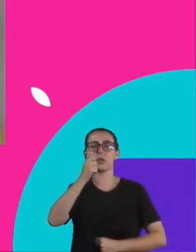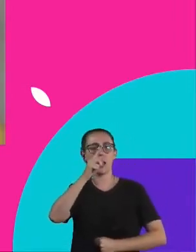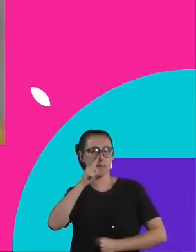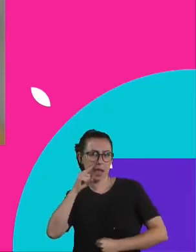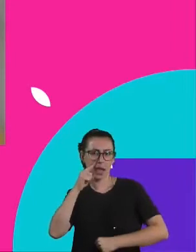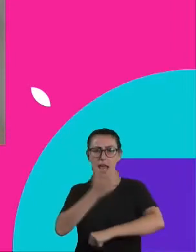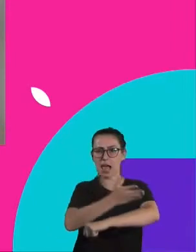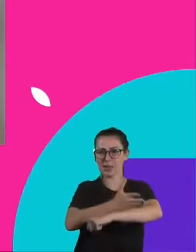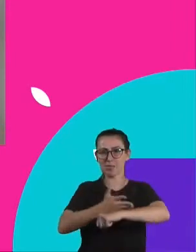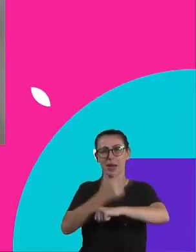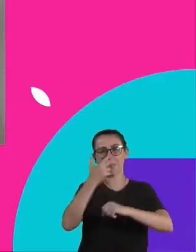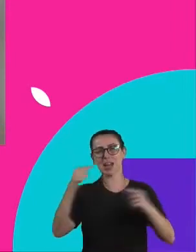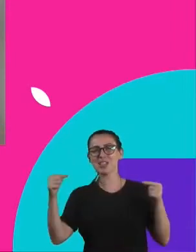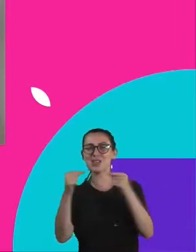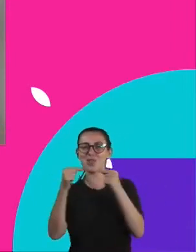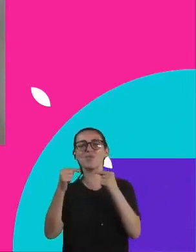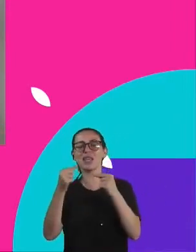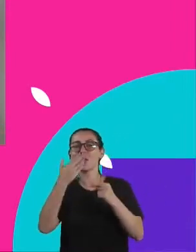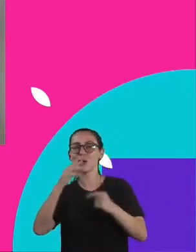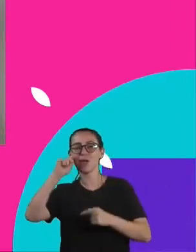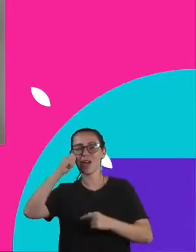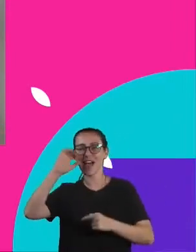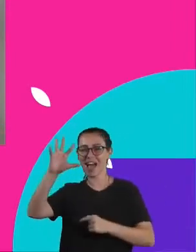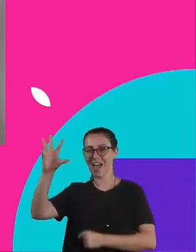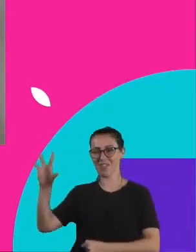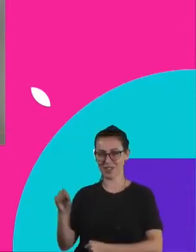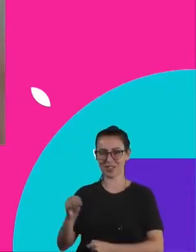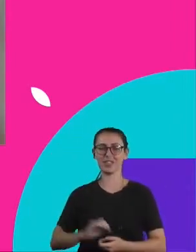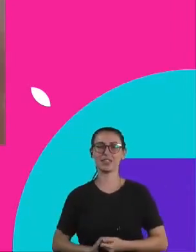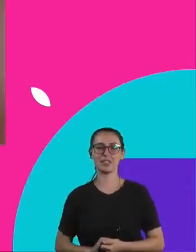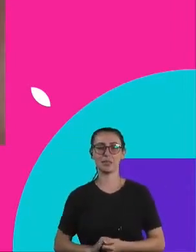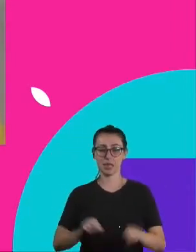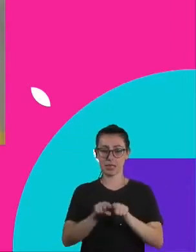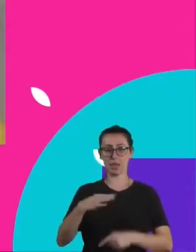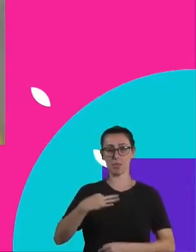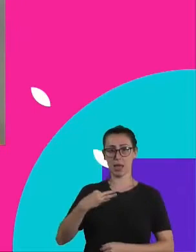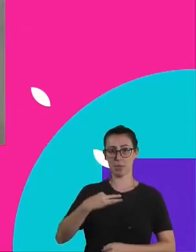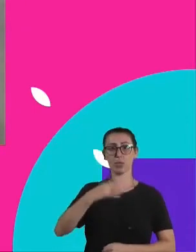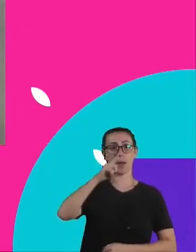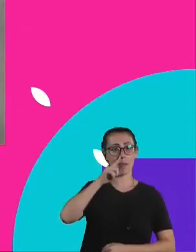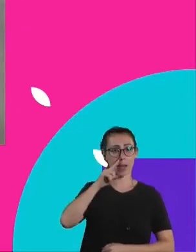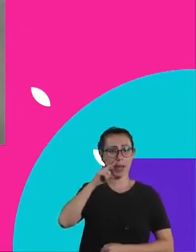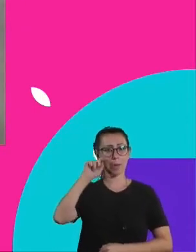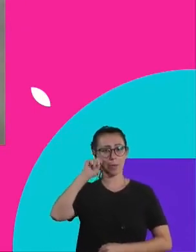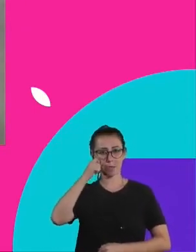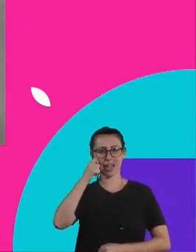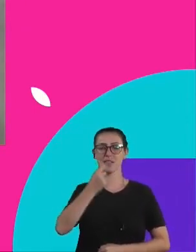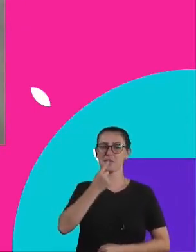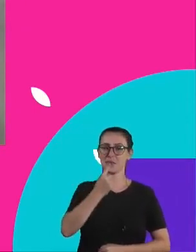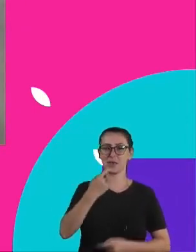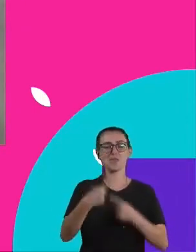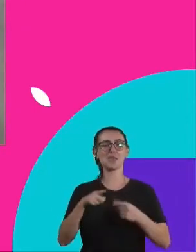cores africanas, minha blusa também, amarela com preto e vermelho, porque a gente tenta ser assim, apesar do sofrimento